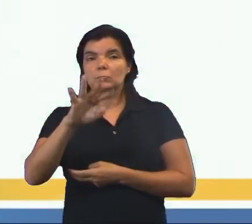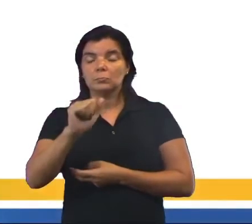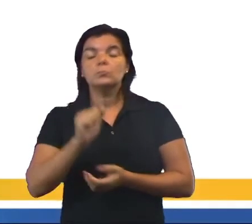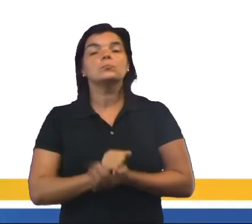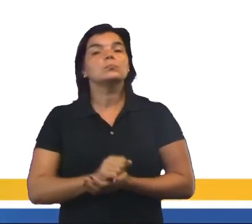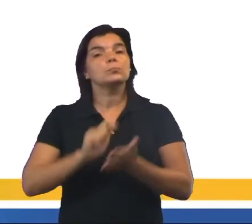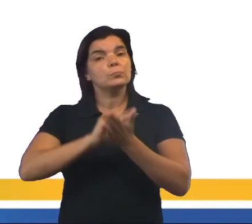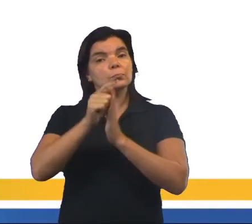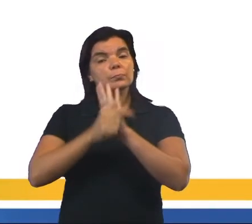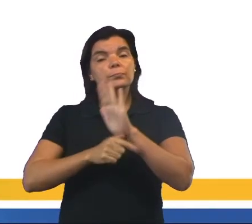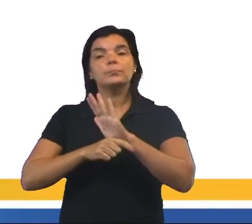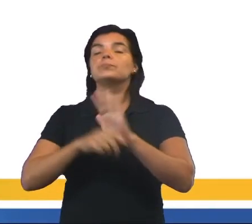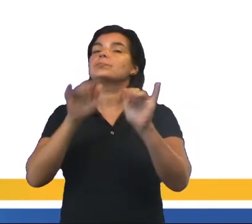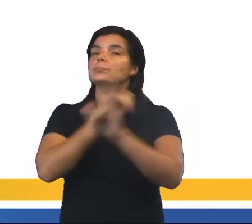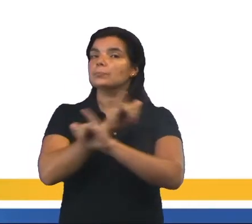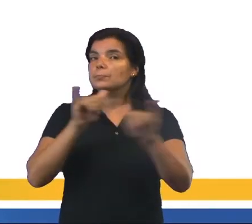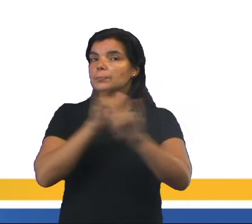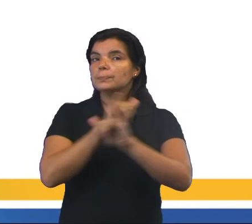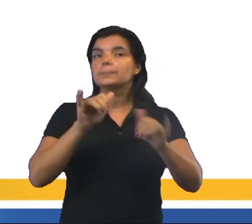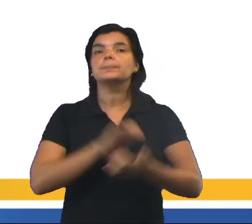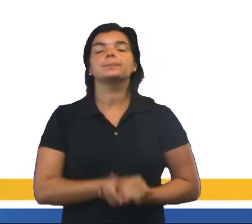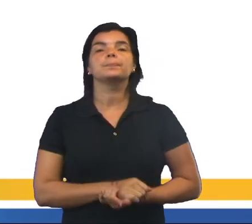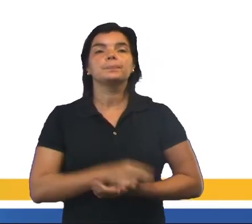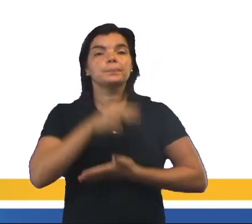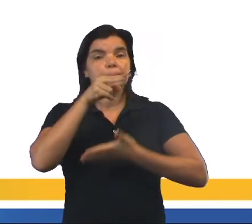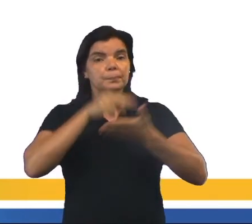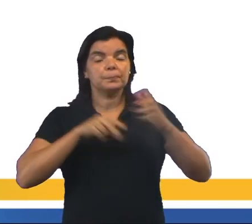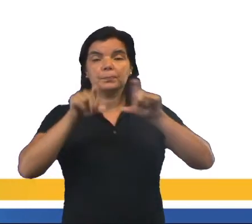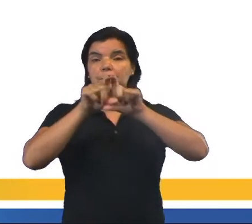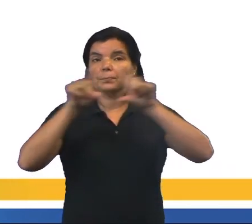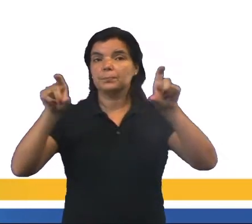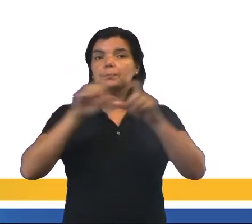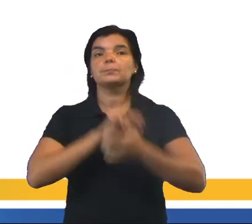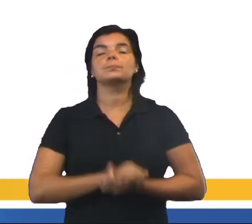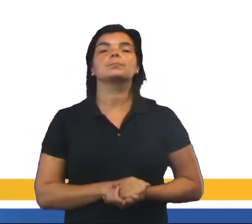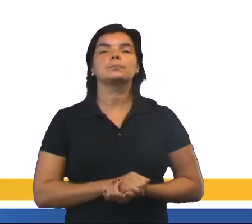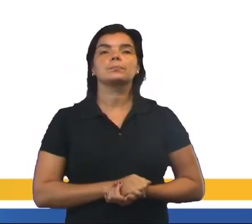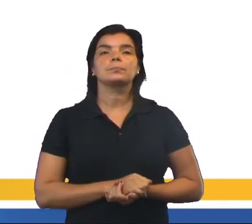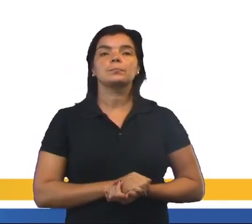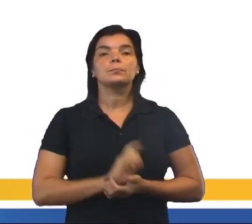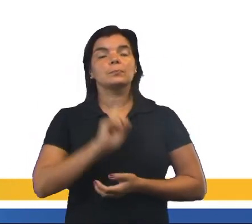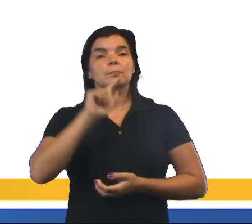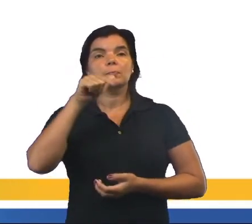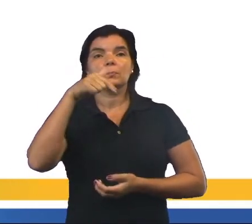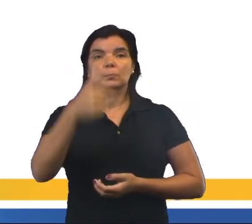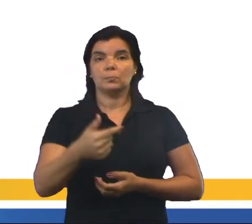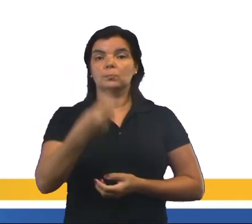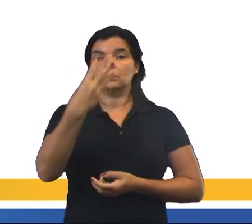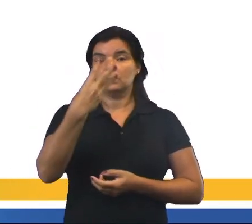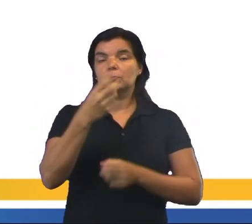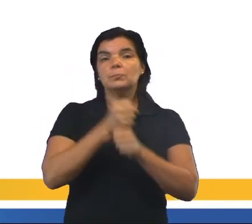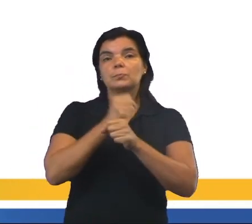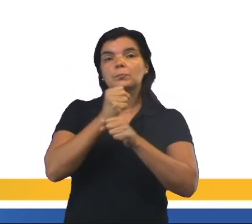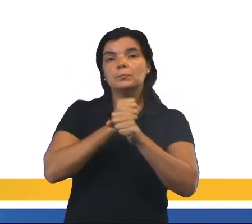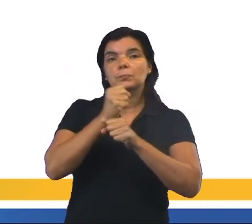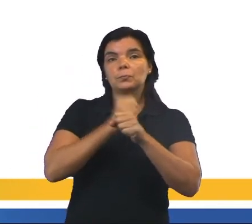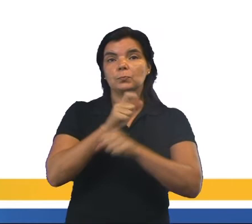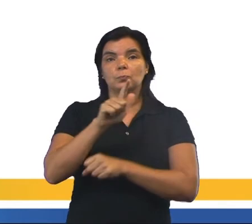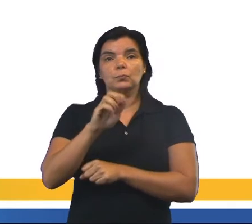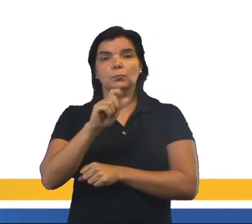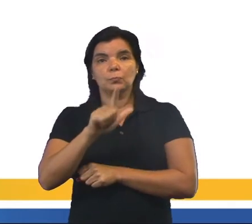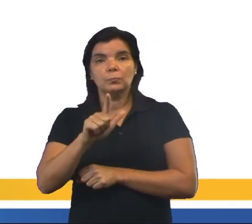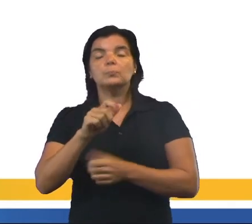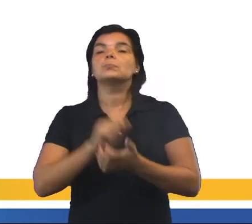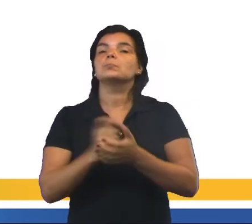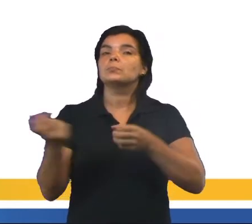gênero notícia, tá bom? Olhem só, leia um fragmento abaixo de outra notícia. Após 3 anos,